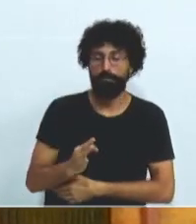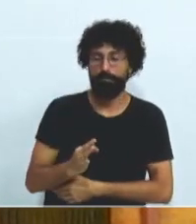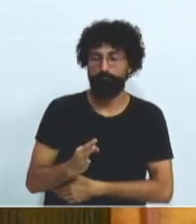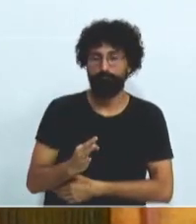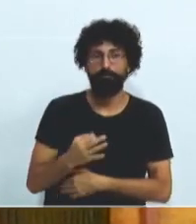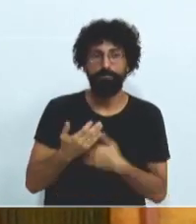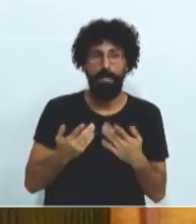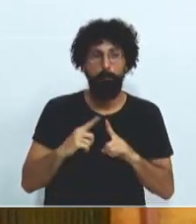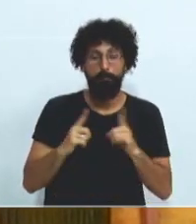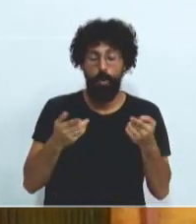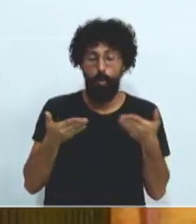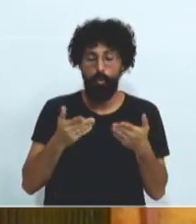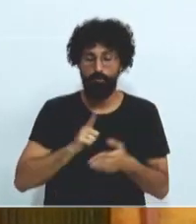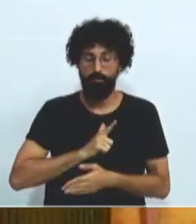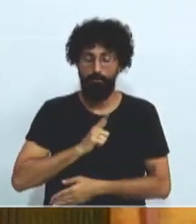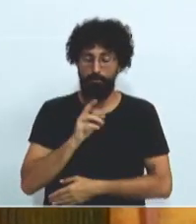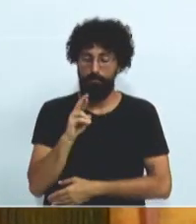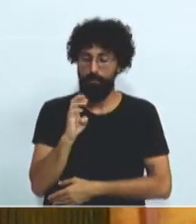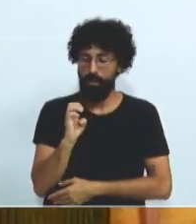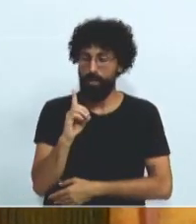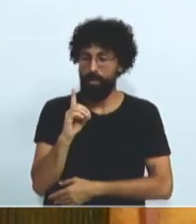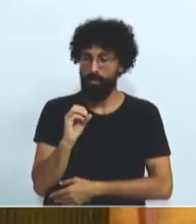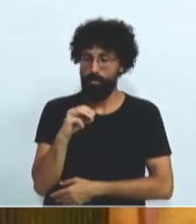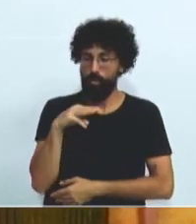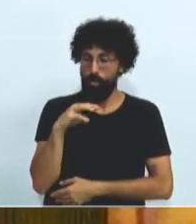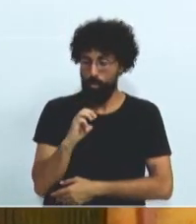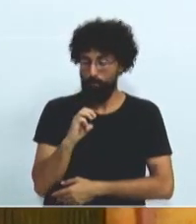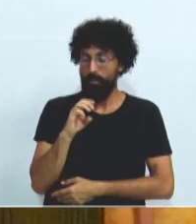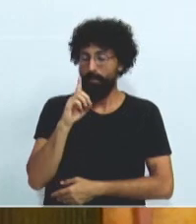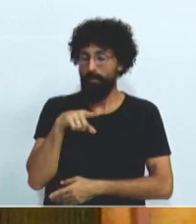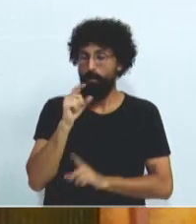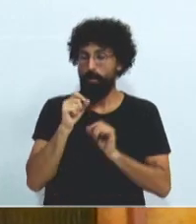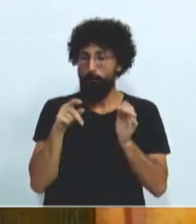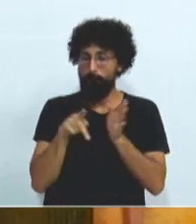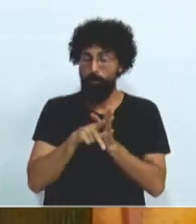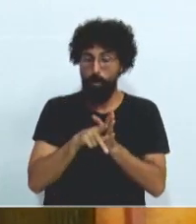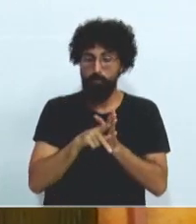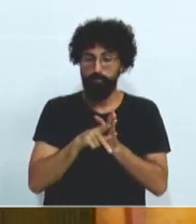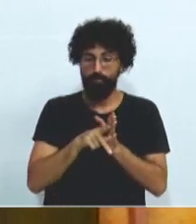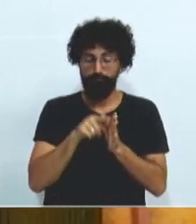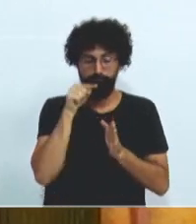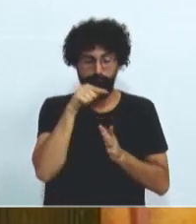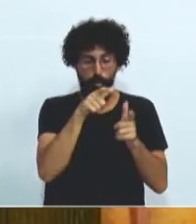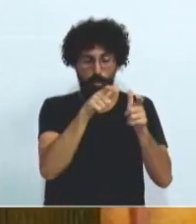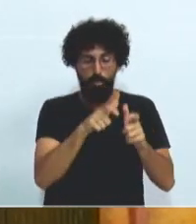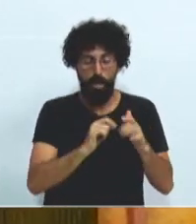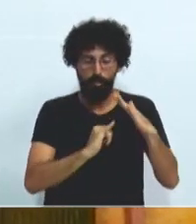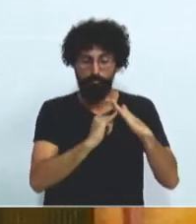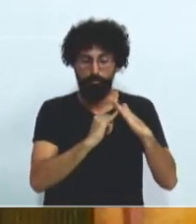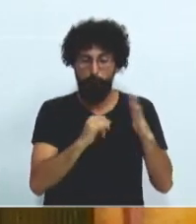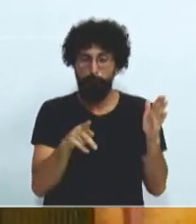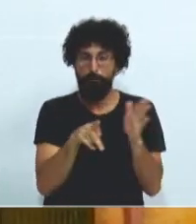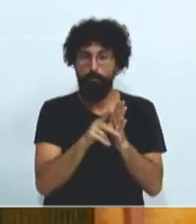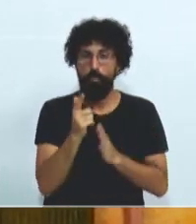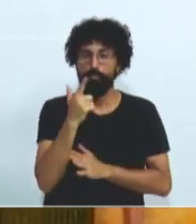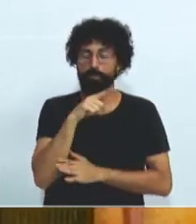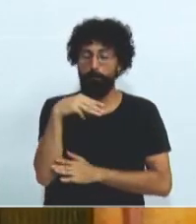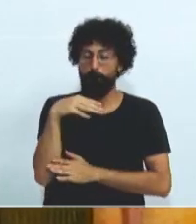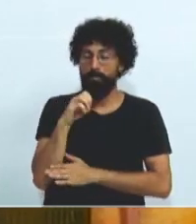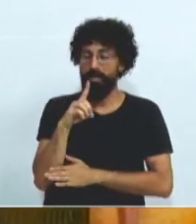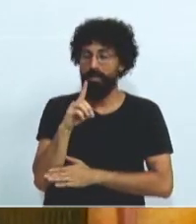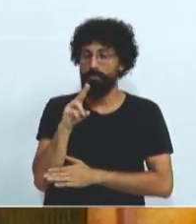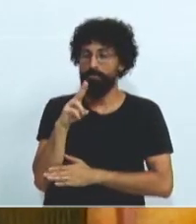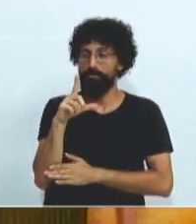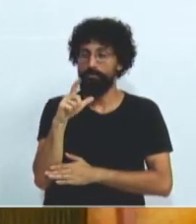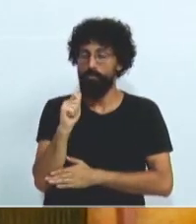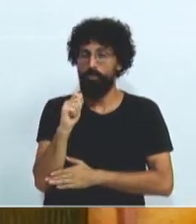Redome, que é o Centro de Doadores de Medula Óssea. Então, para ter uma noção, é muito raro ganhar na Mega Sena, mas a gente tem casos, né,